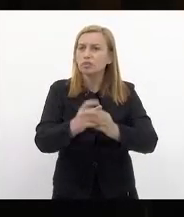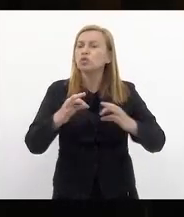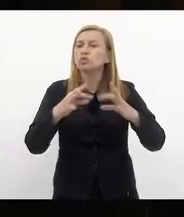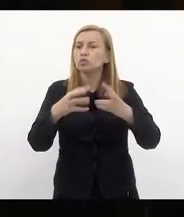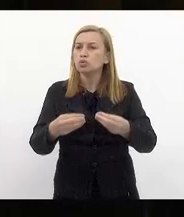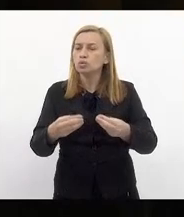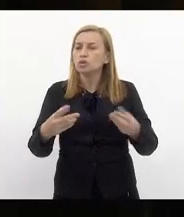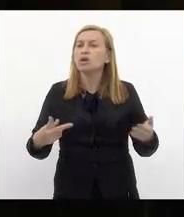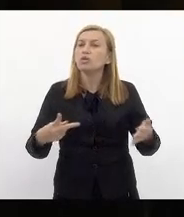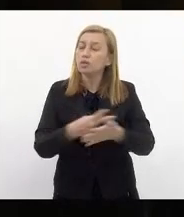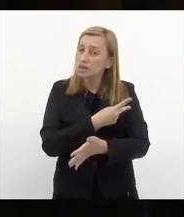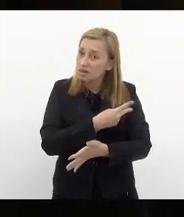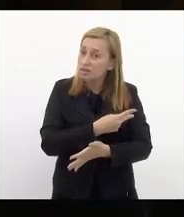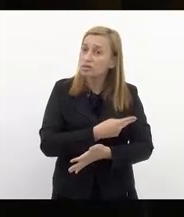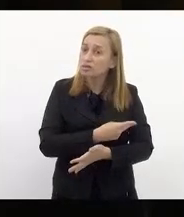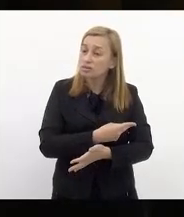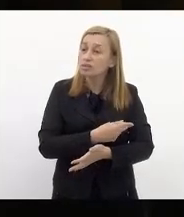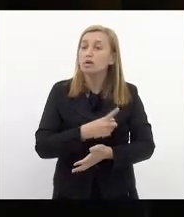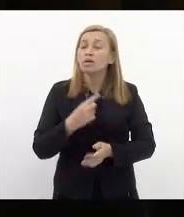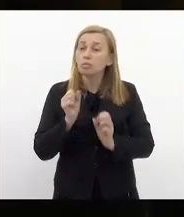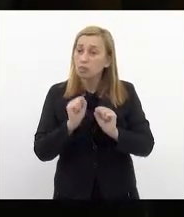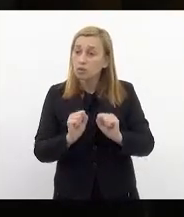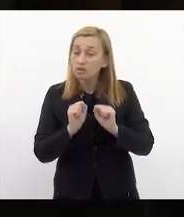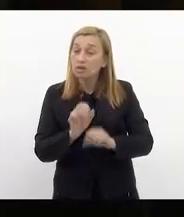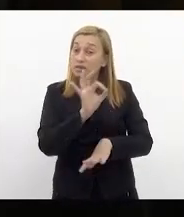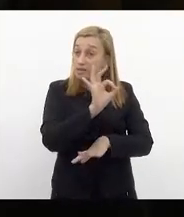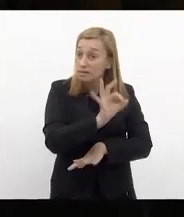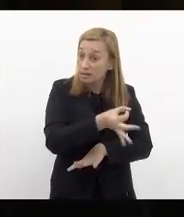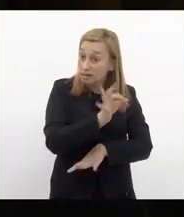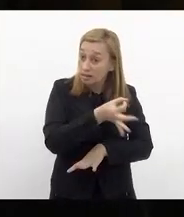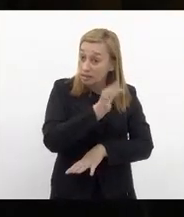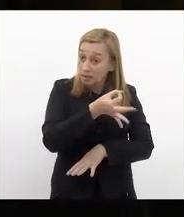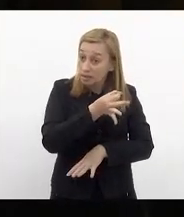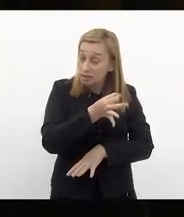que esteja acontecendo para a gente poder, de fato...